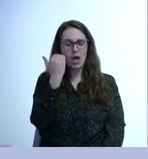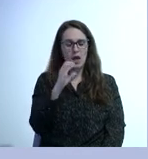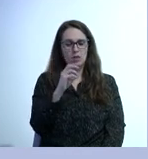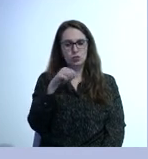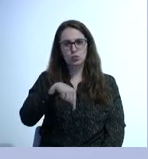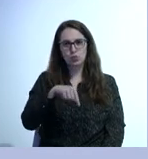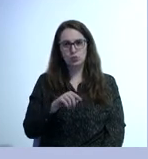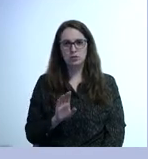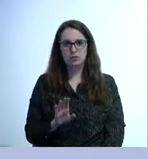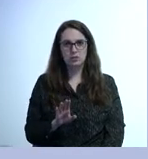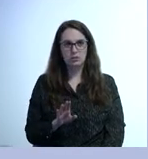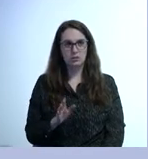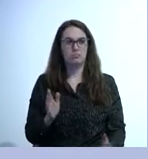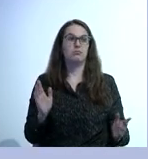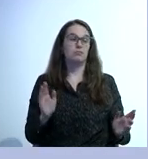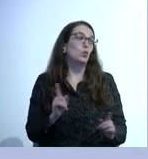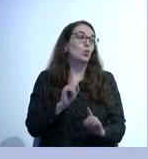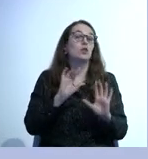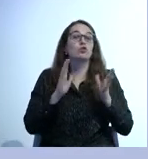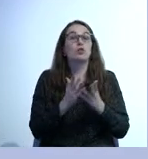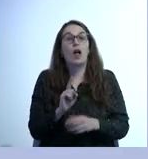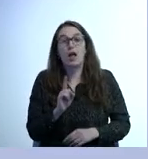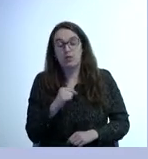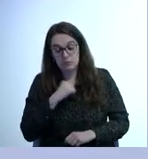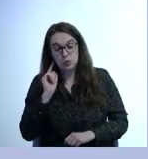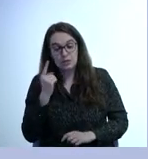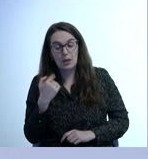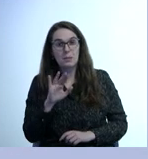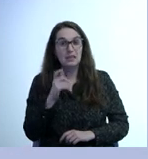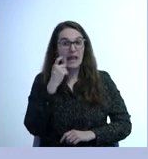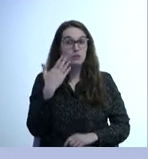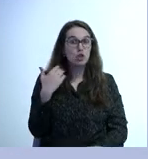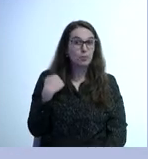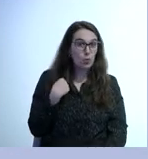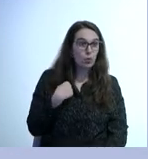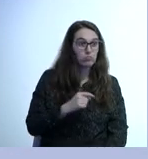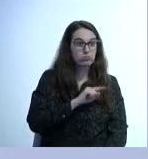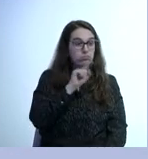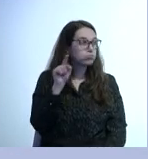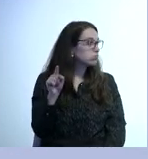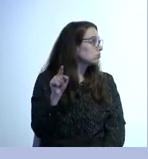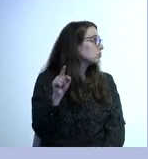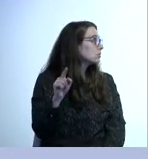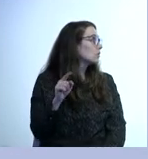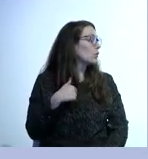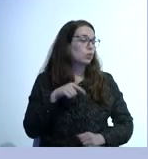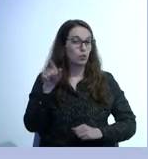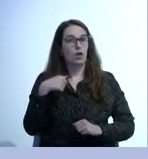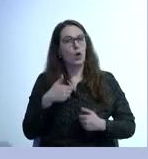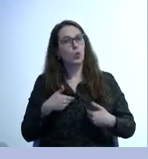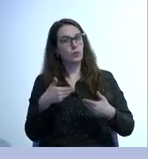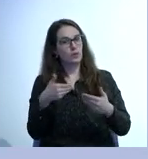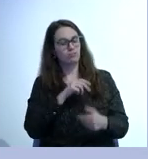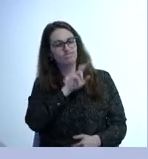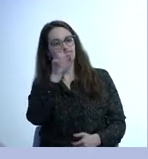pode ser, não ser geral, não é de certeza geral, mas quem me chamou, primeiro foi por convite,